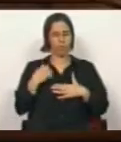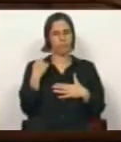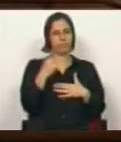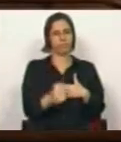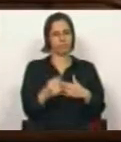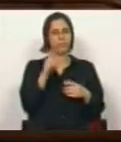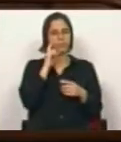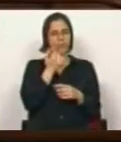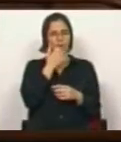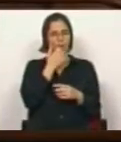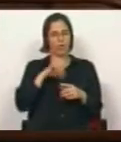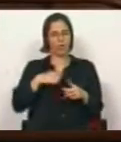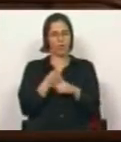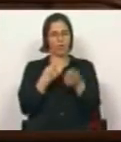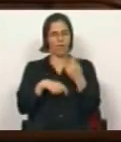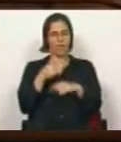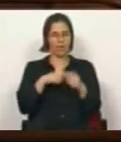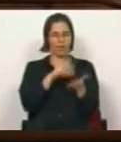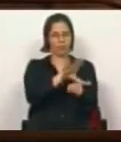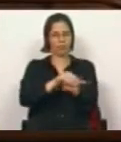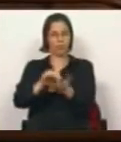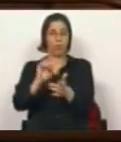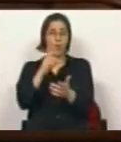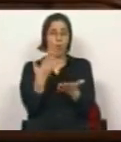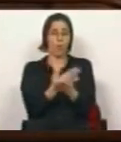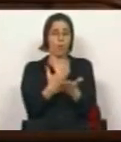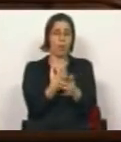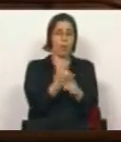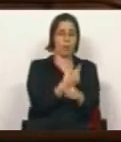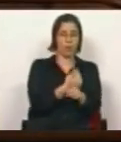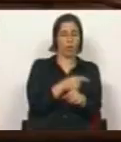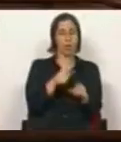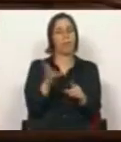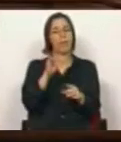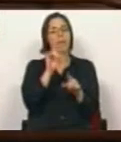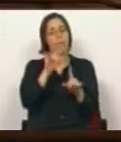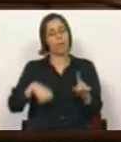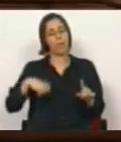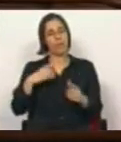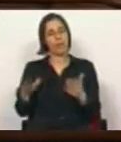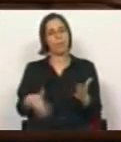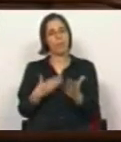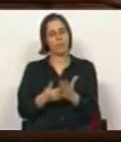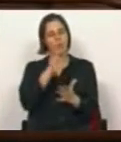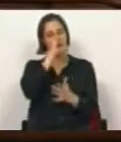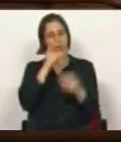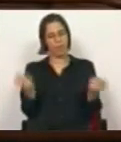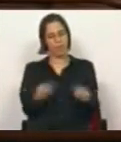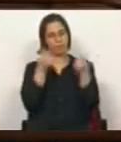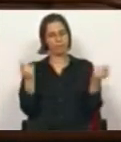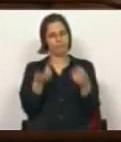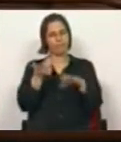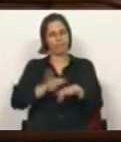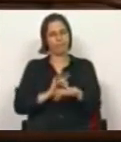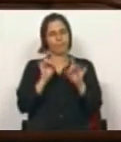para acondicionar as frutas e legumes vendidos a granel ou o pão que compram. Para além disso, os Verdes propõem ainda que o Governo promova campanhas